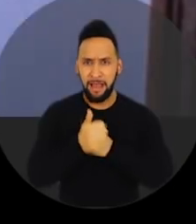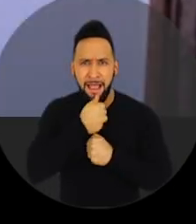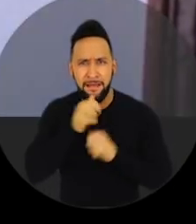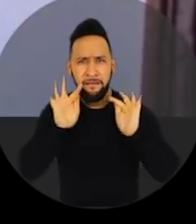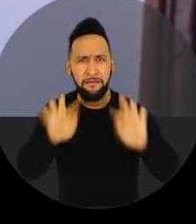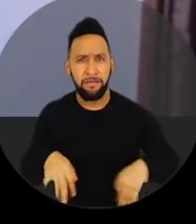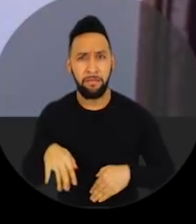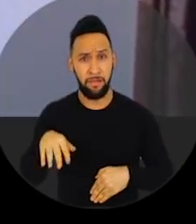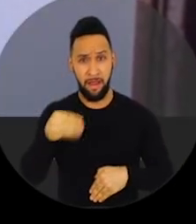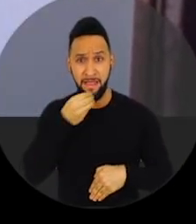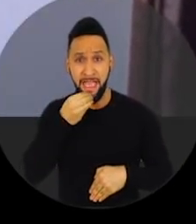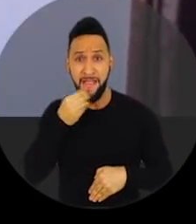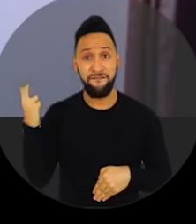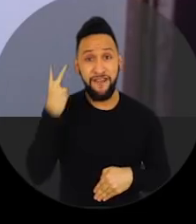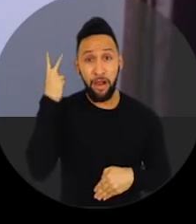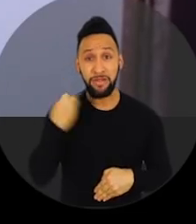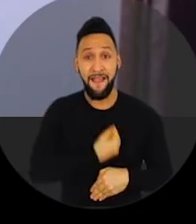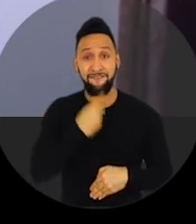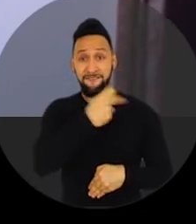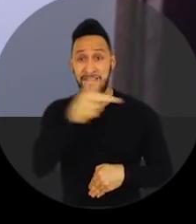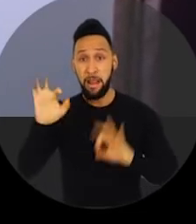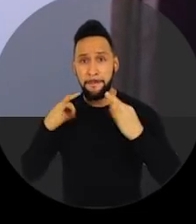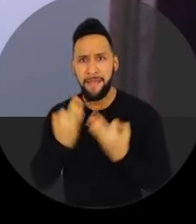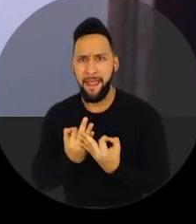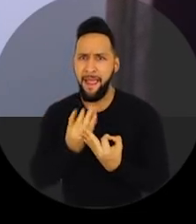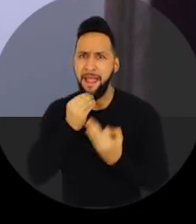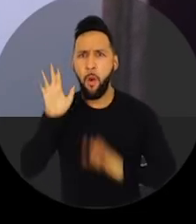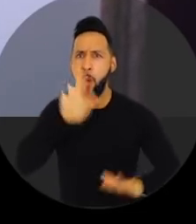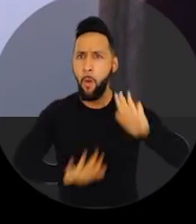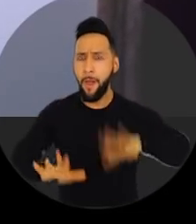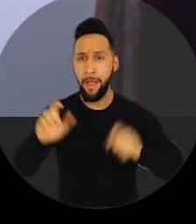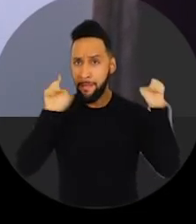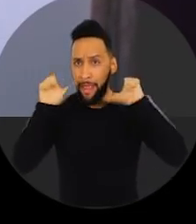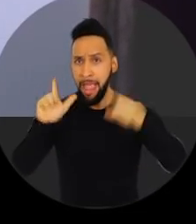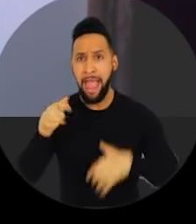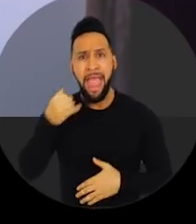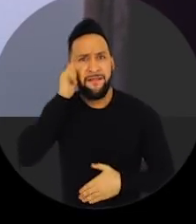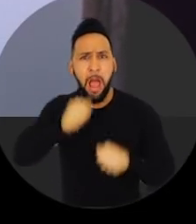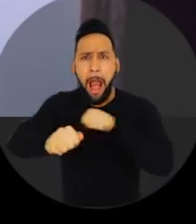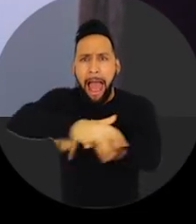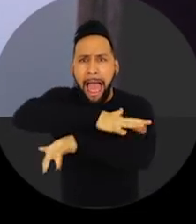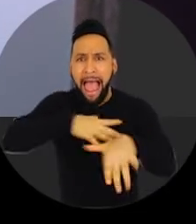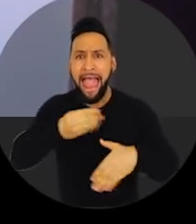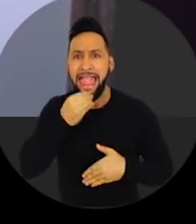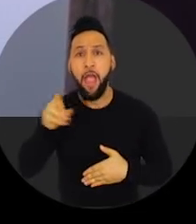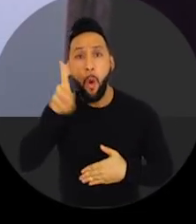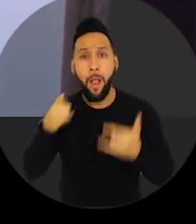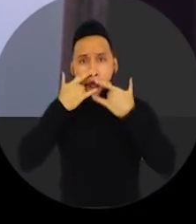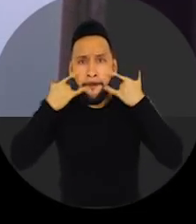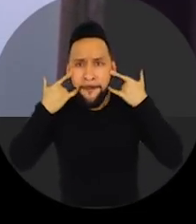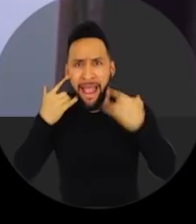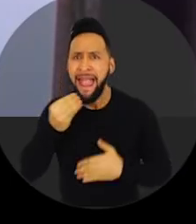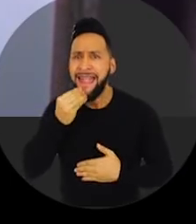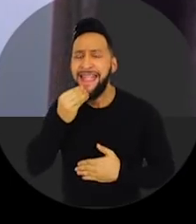A pandemia não acabou. Cuidado com as confraternizações. Use máscara. Evite